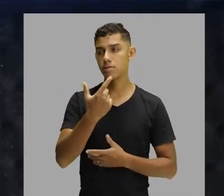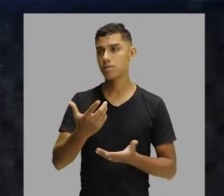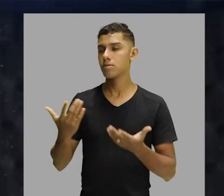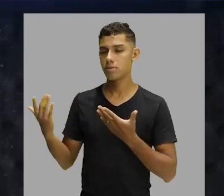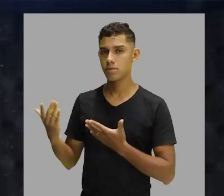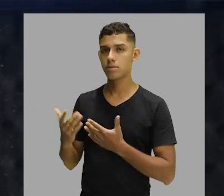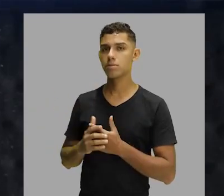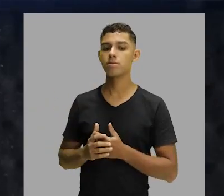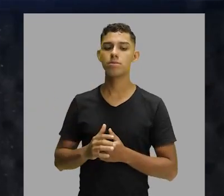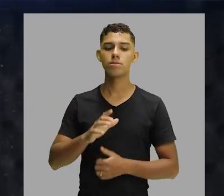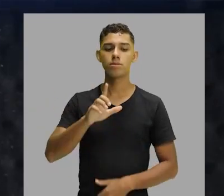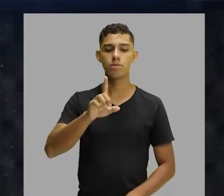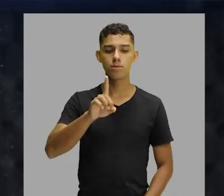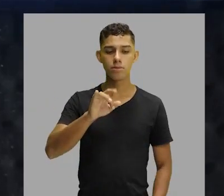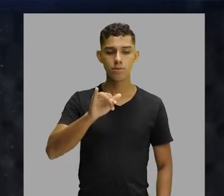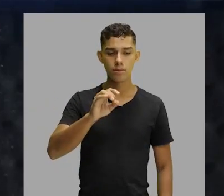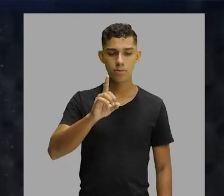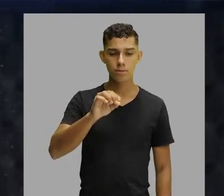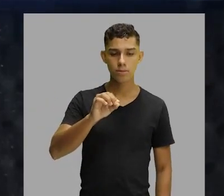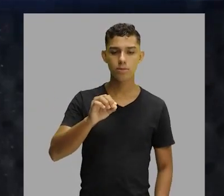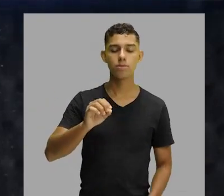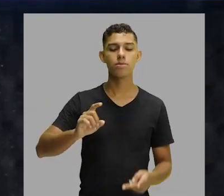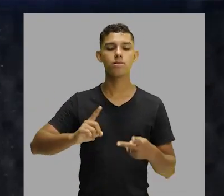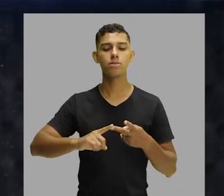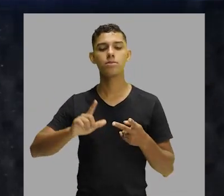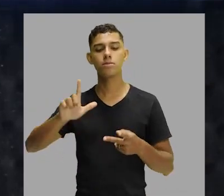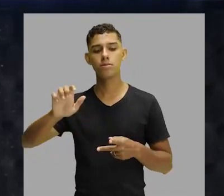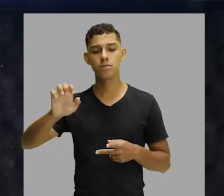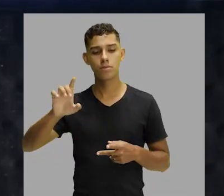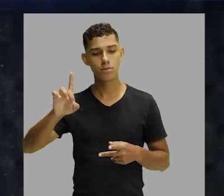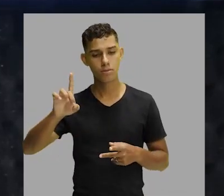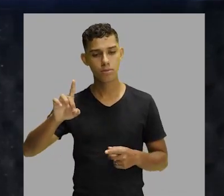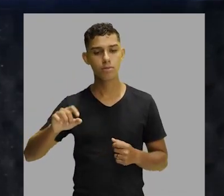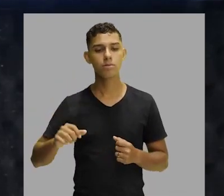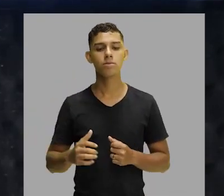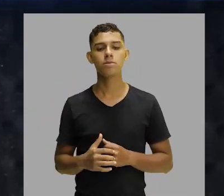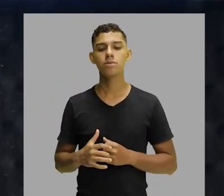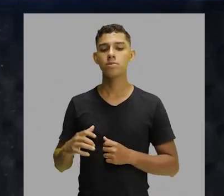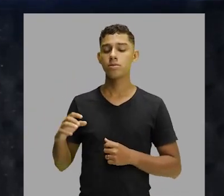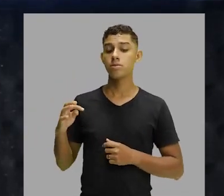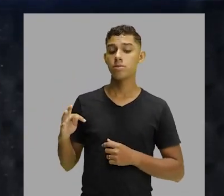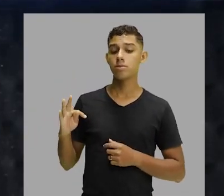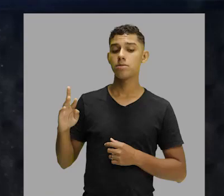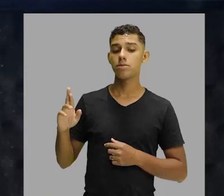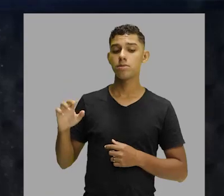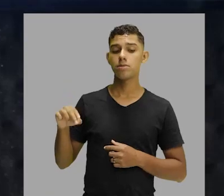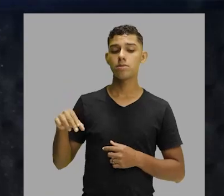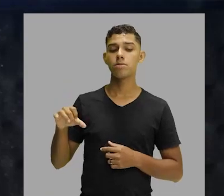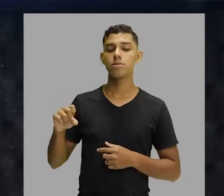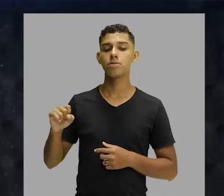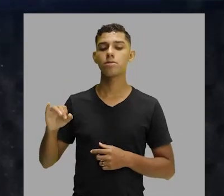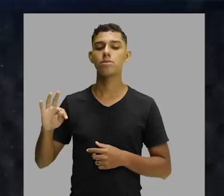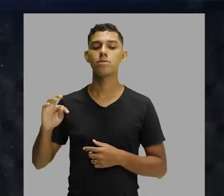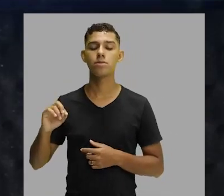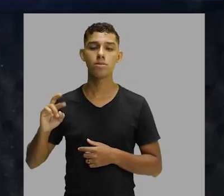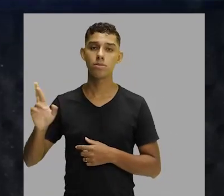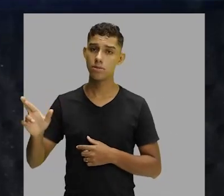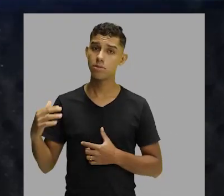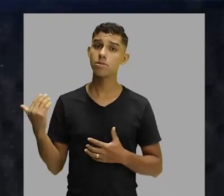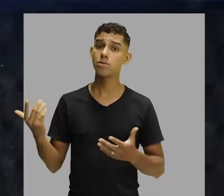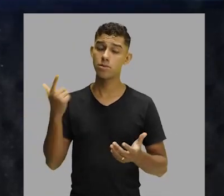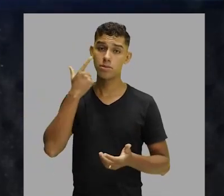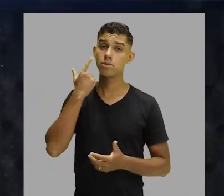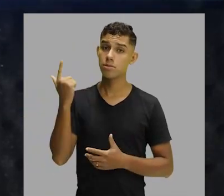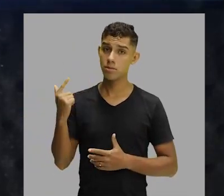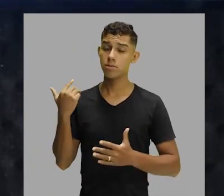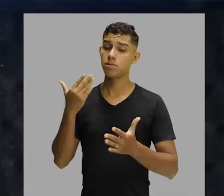que fala sobre diodo, LED, transistores, as bandas de valência e as dopagens, ok? Retorne, dê